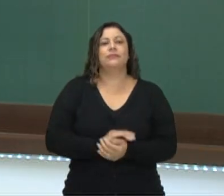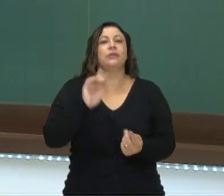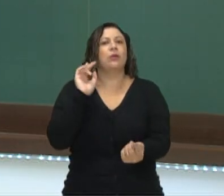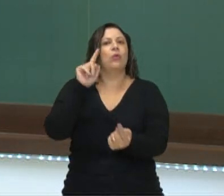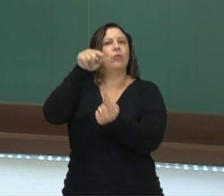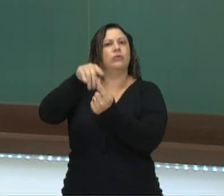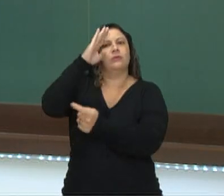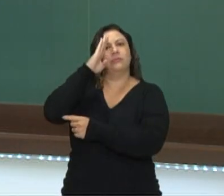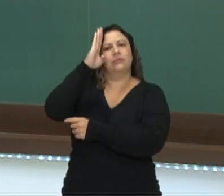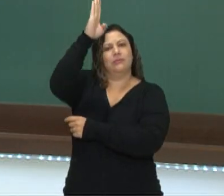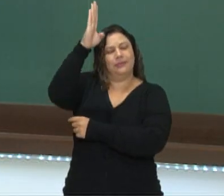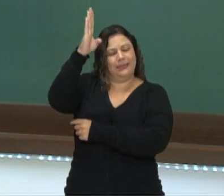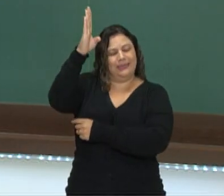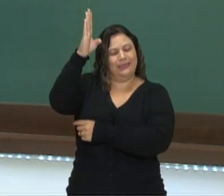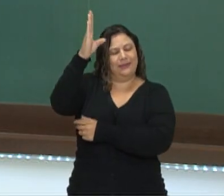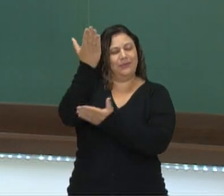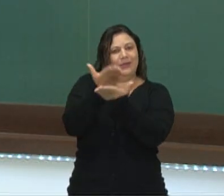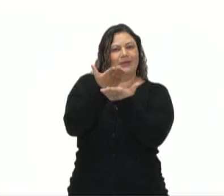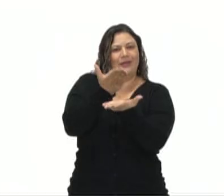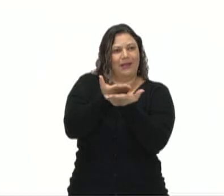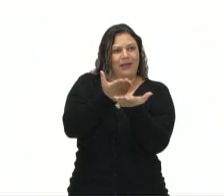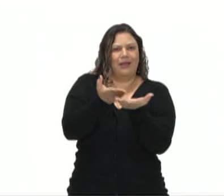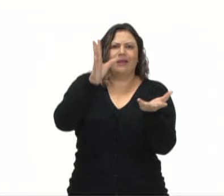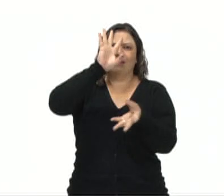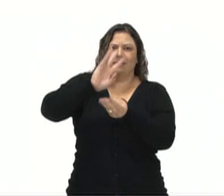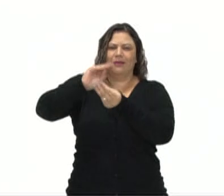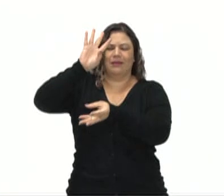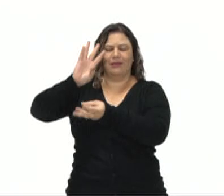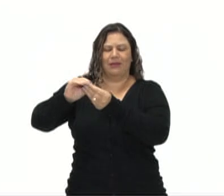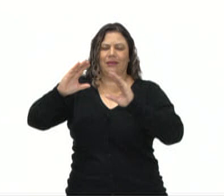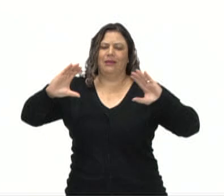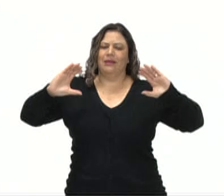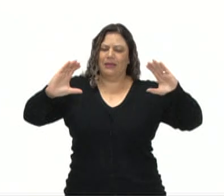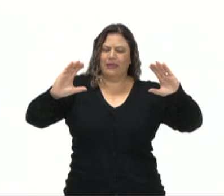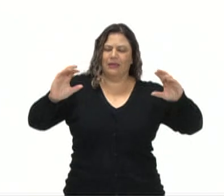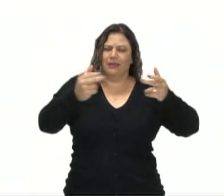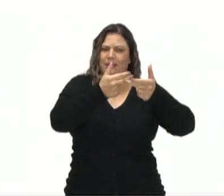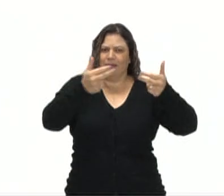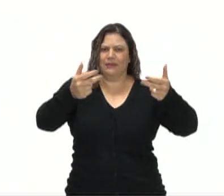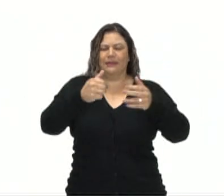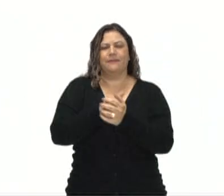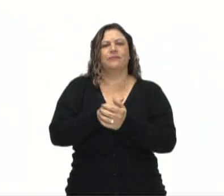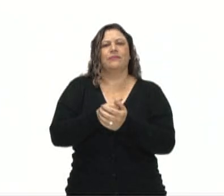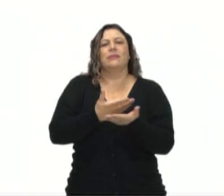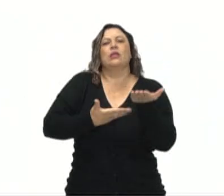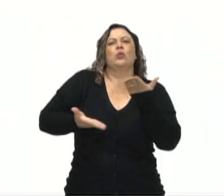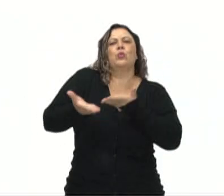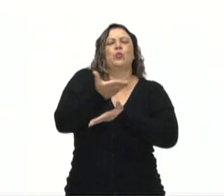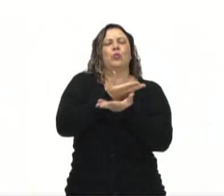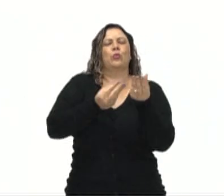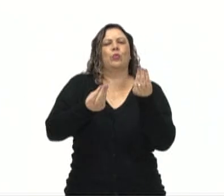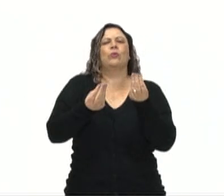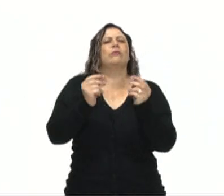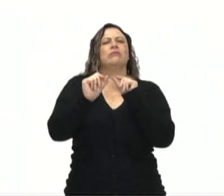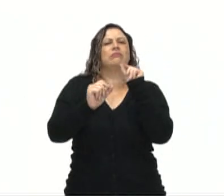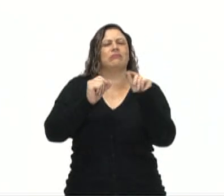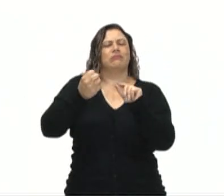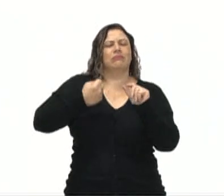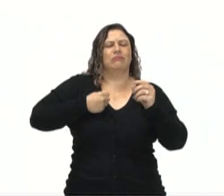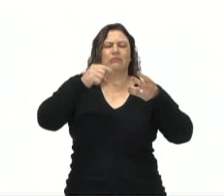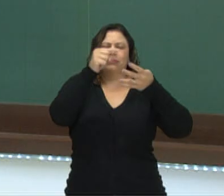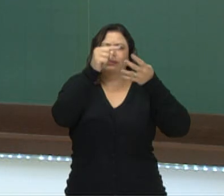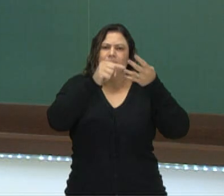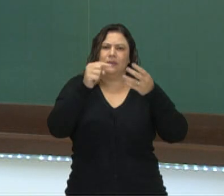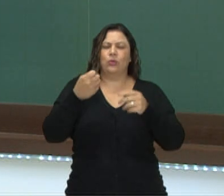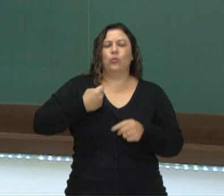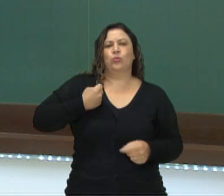objetivo principal dessa aula é resolver as expressões numéricas envolvendo as operações com números inteiros, né?